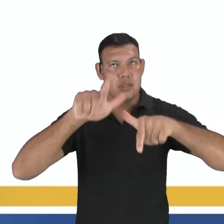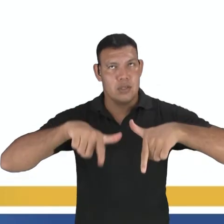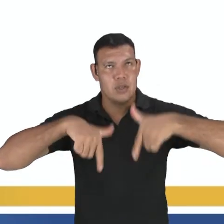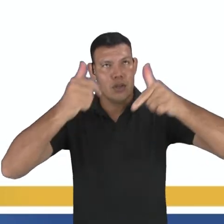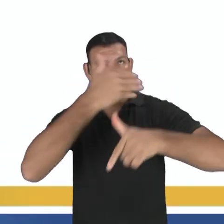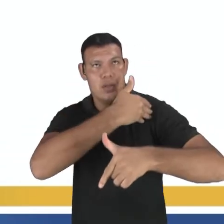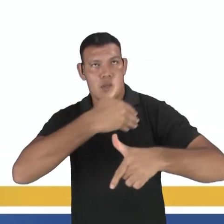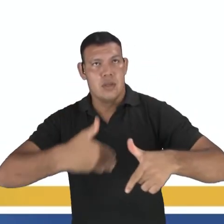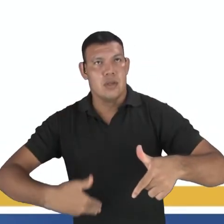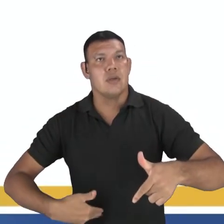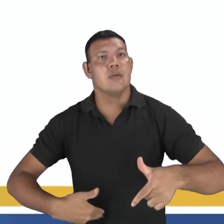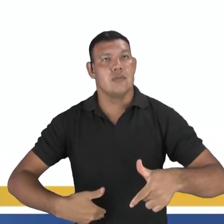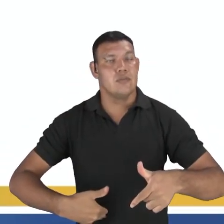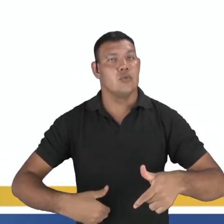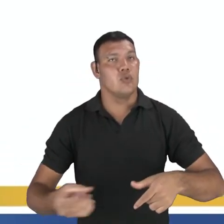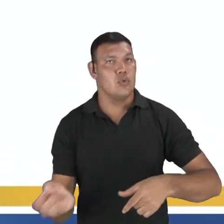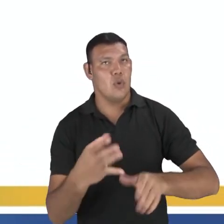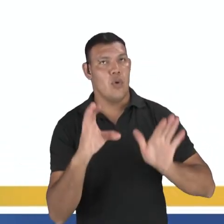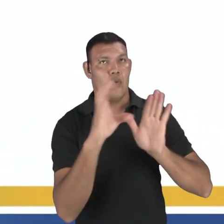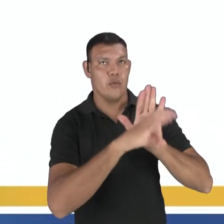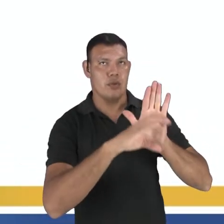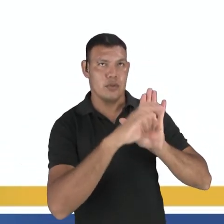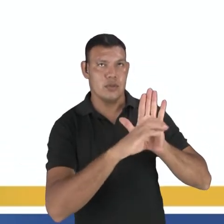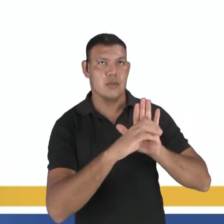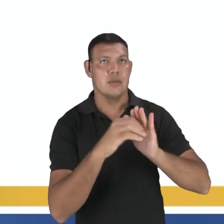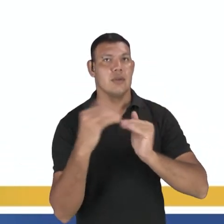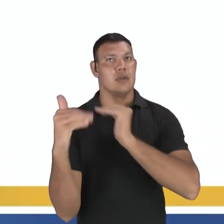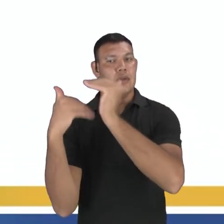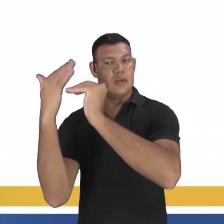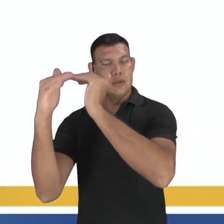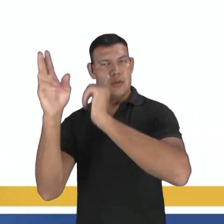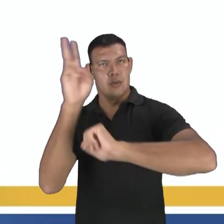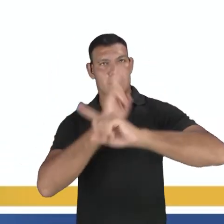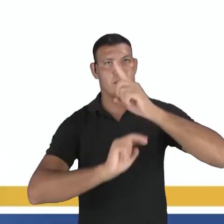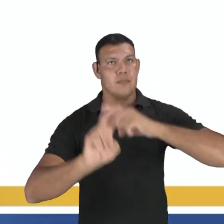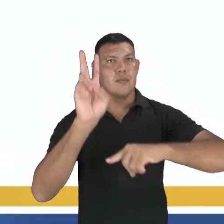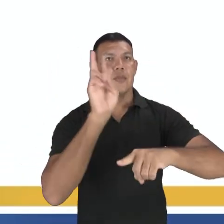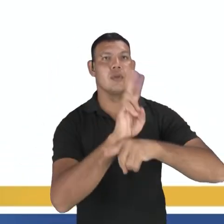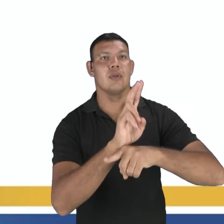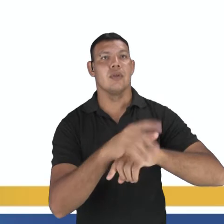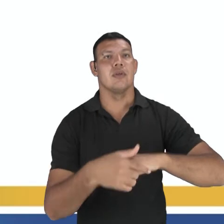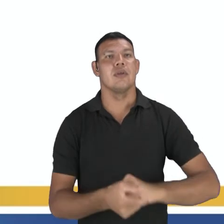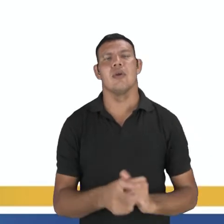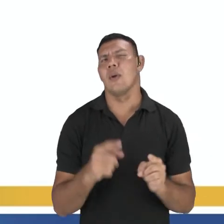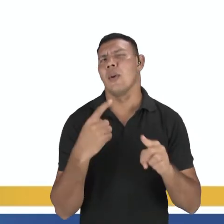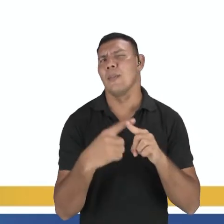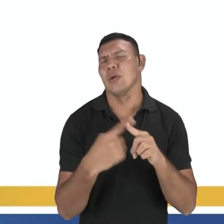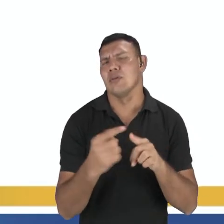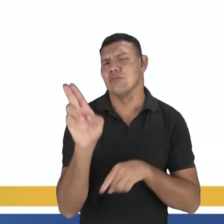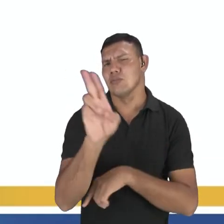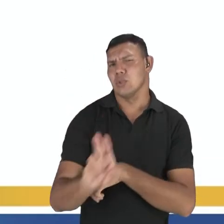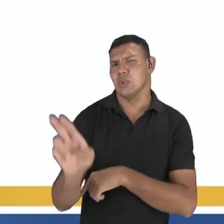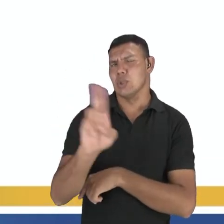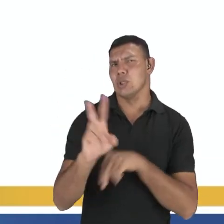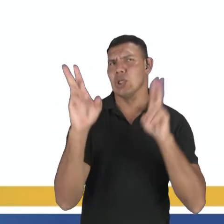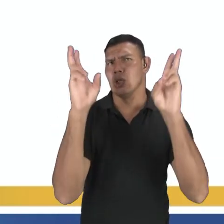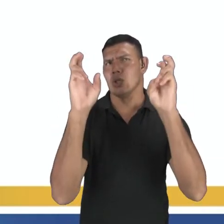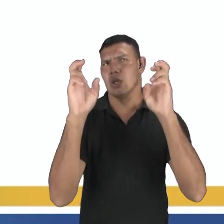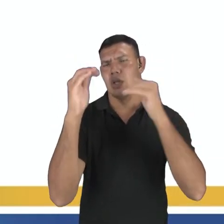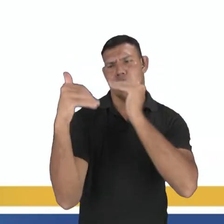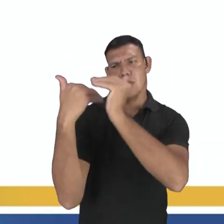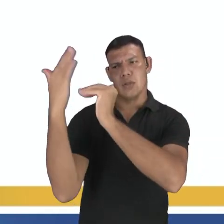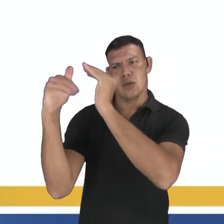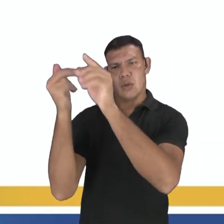sustentável. O uso dessa expressão tem a finalidade de... E aí, por que as pessoas utilizam essa expressão